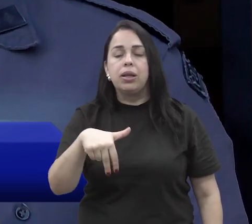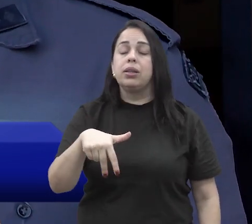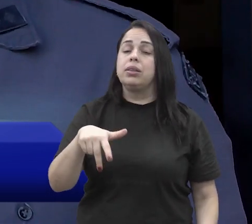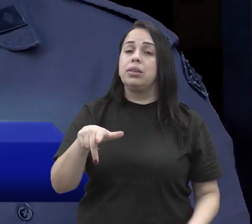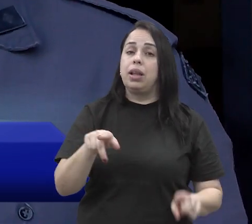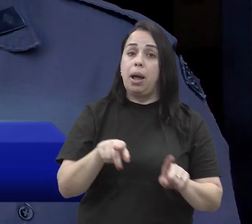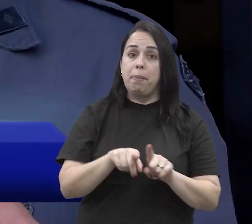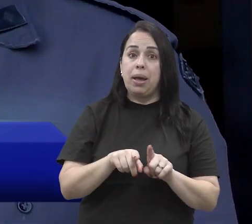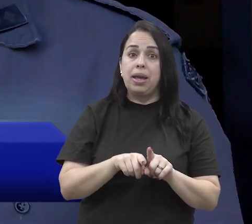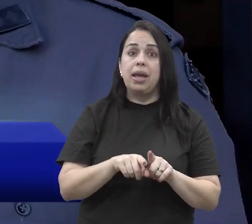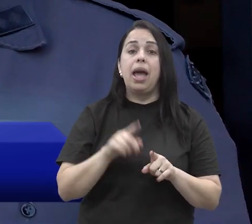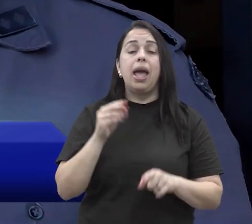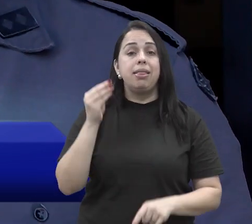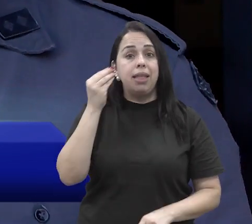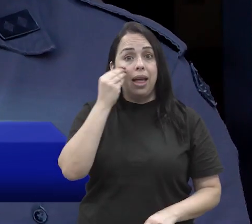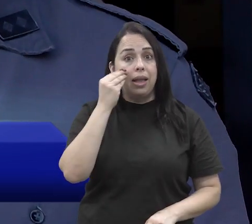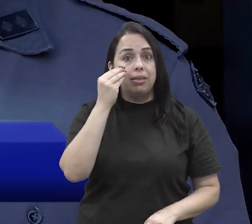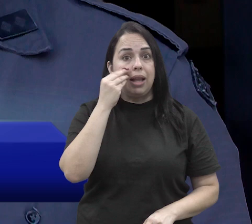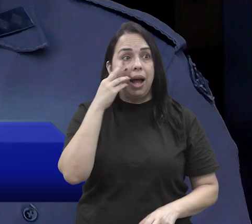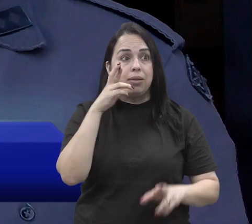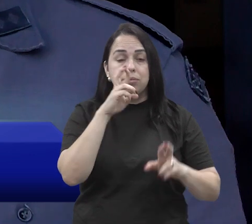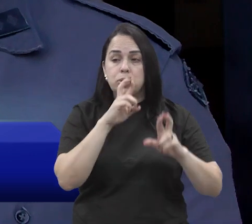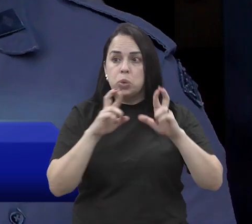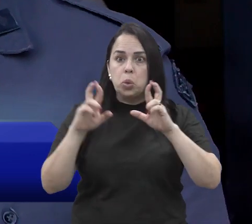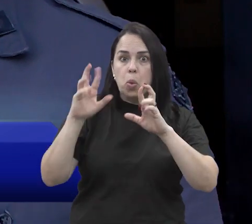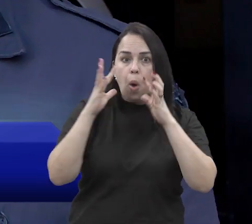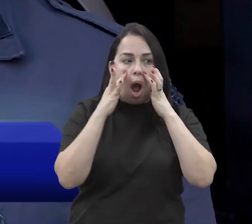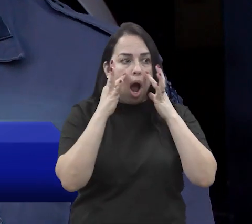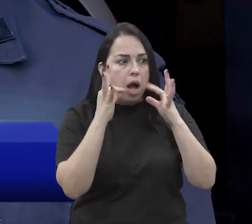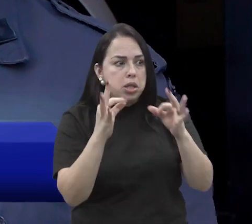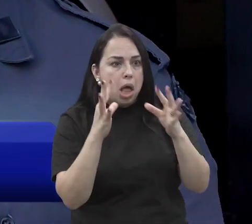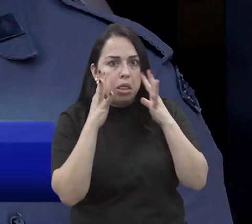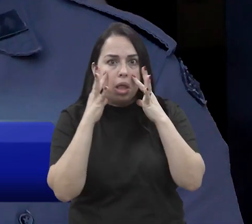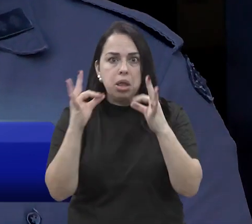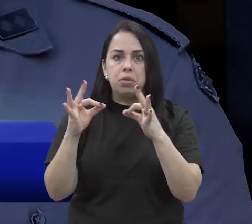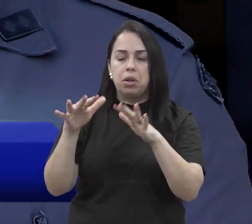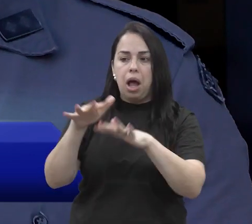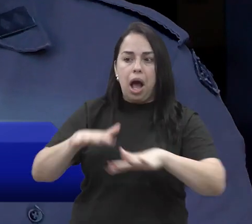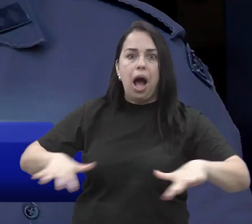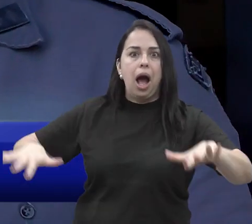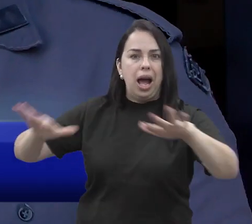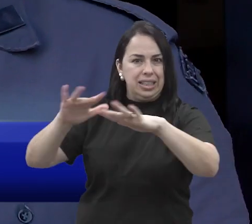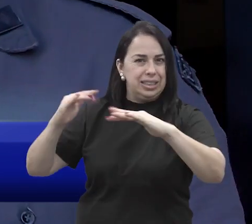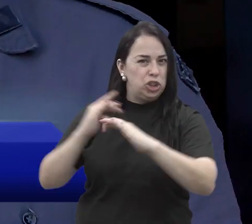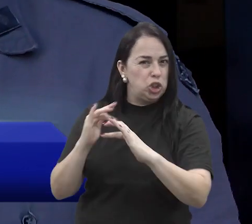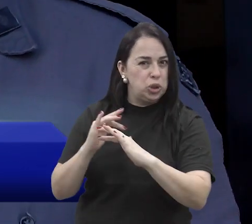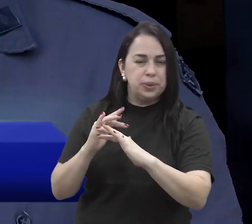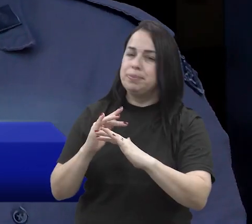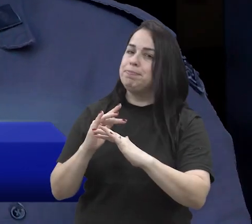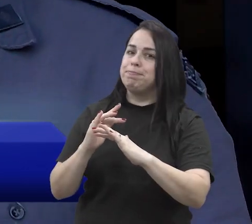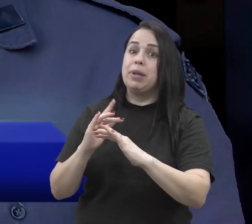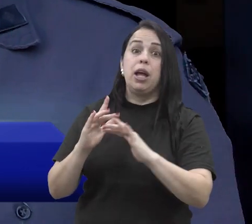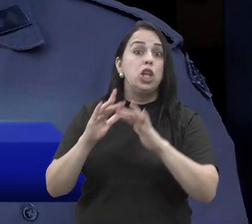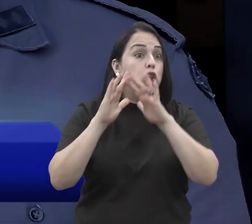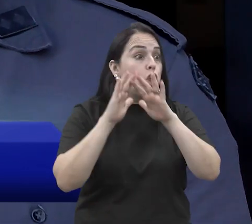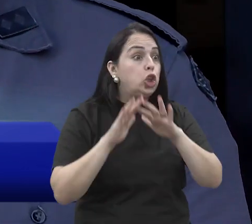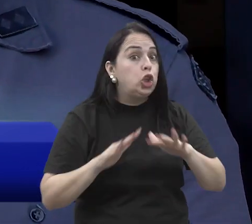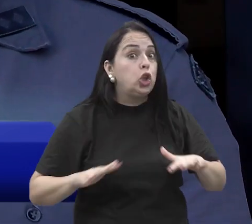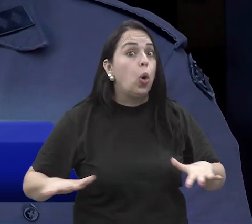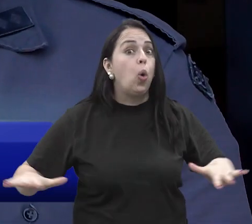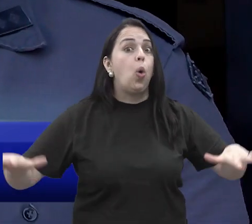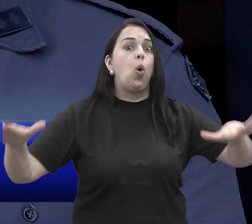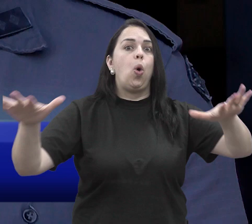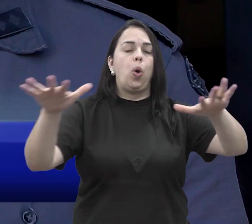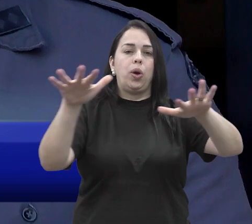também que essa maximização, essa atenção mais voltada aos centros comerciais não é só na região central. Todas as regiões